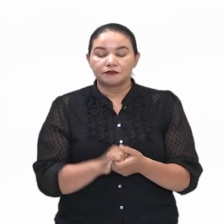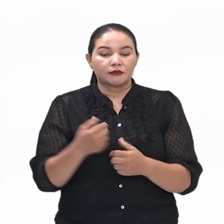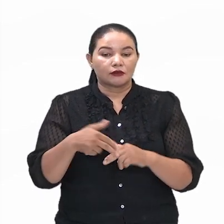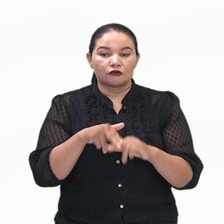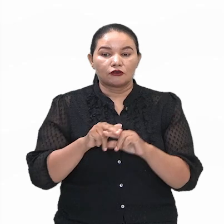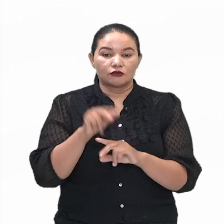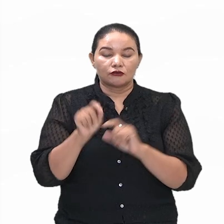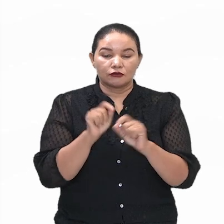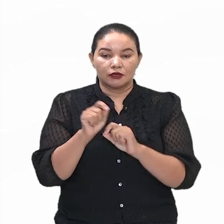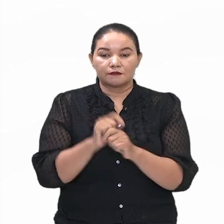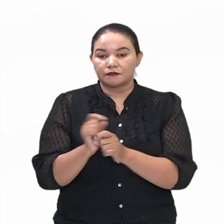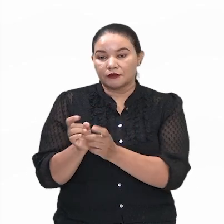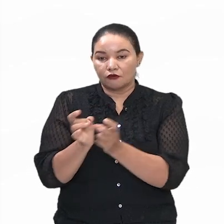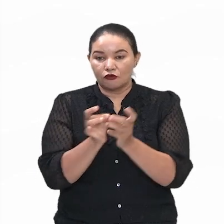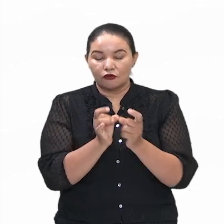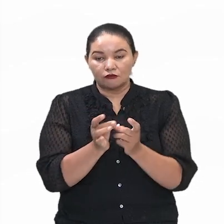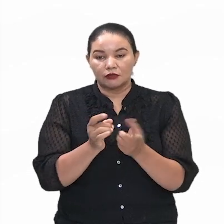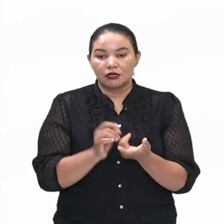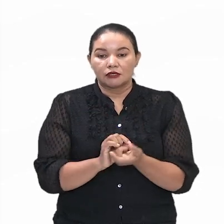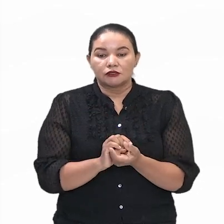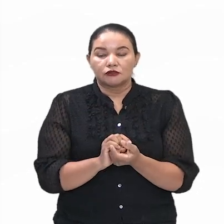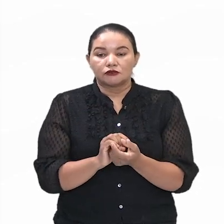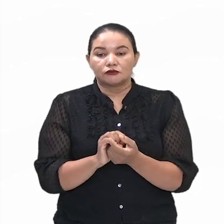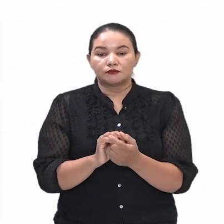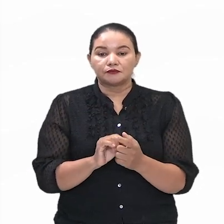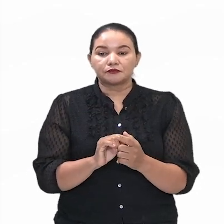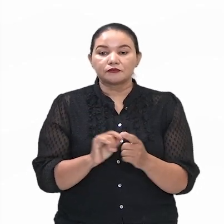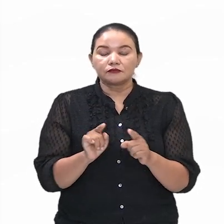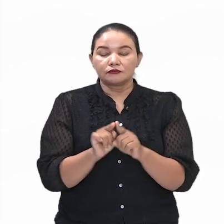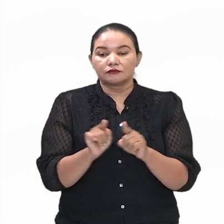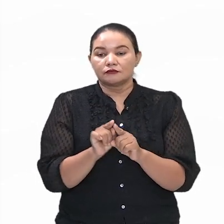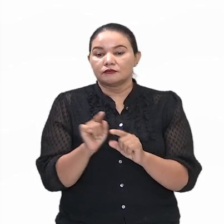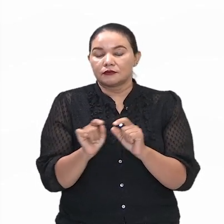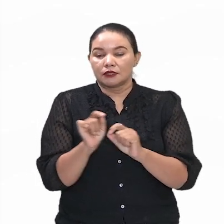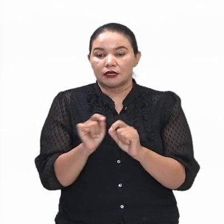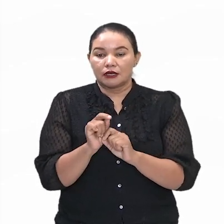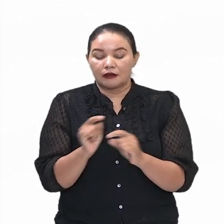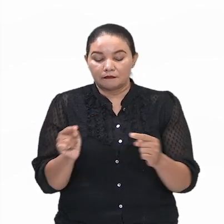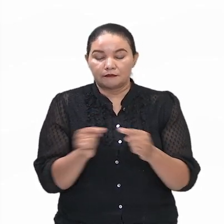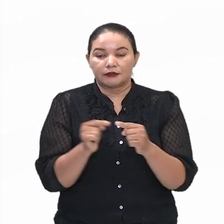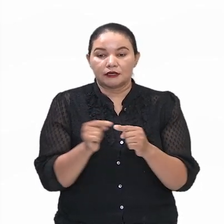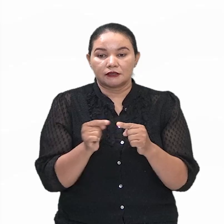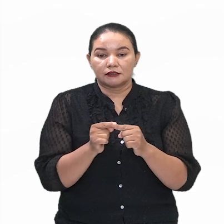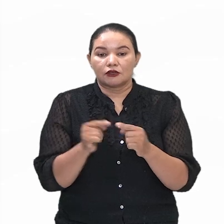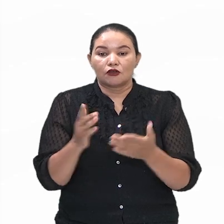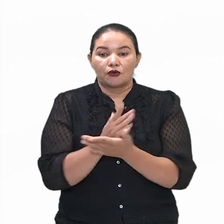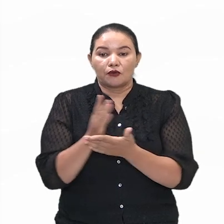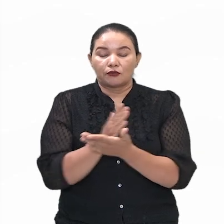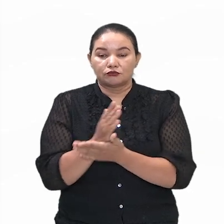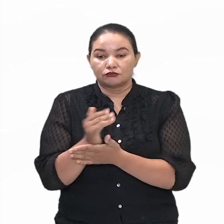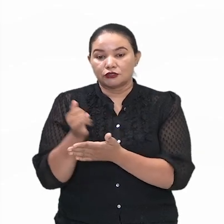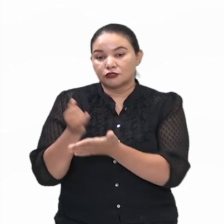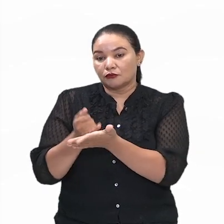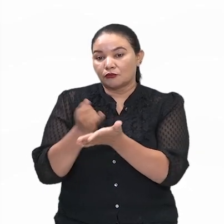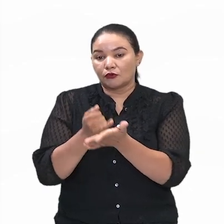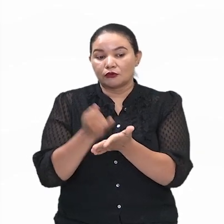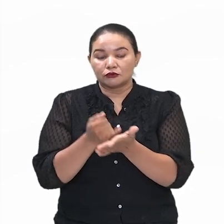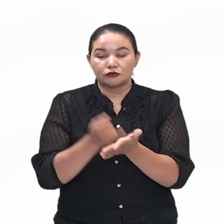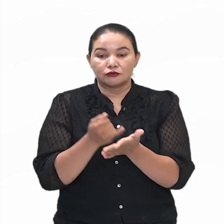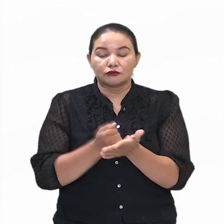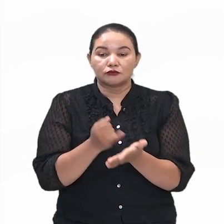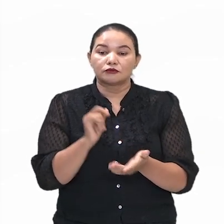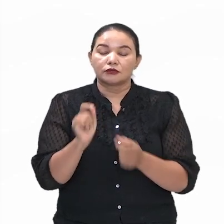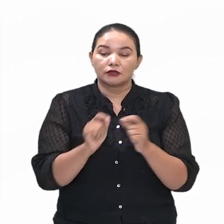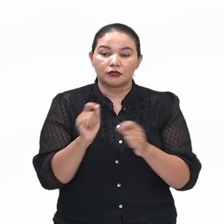de comércio triangular e também através da aplicação de altos impostos, como, por exemplo, o quinto,